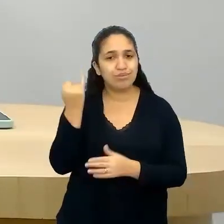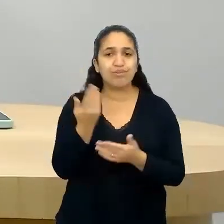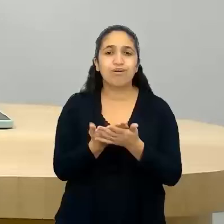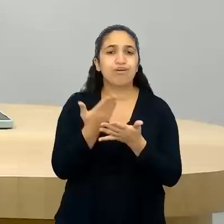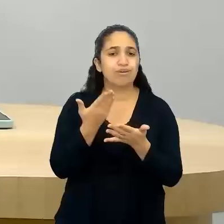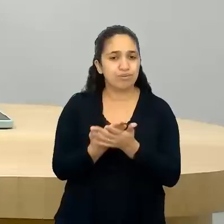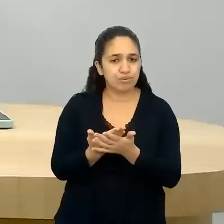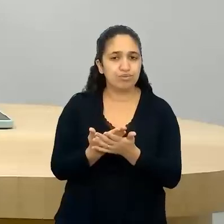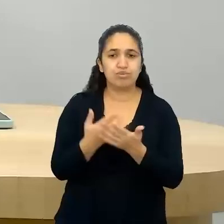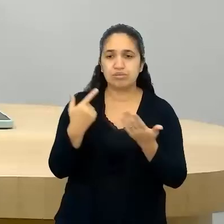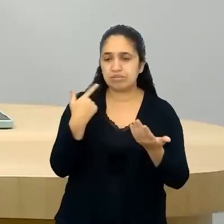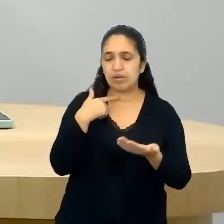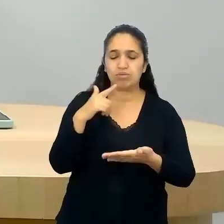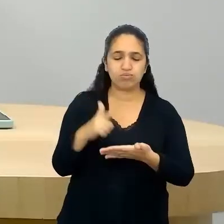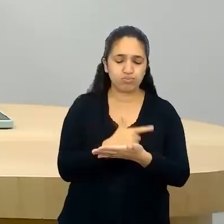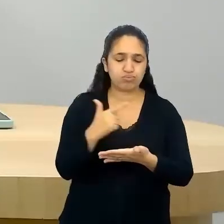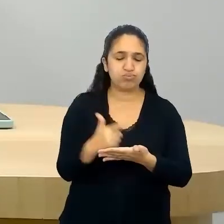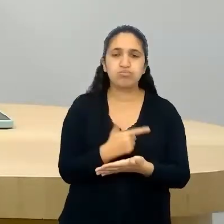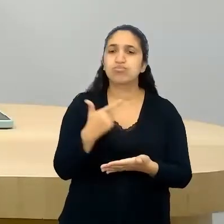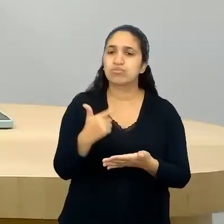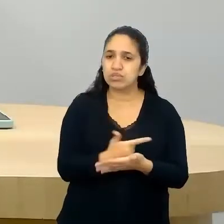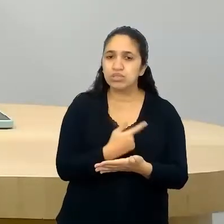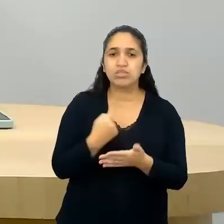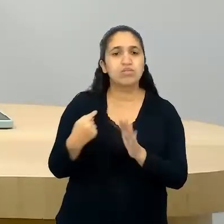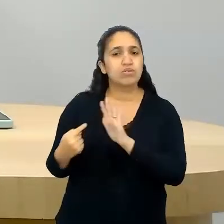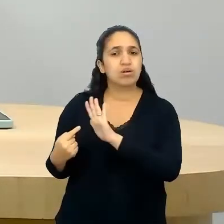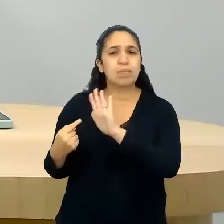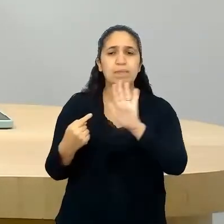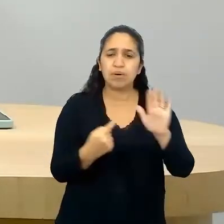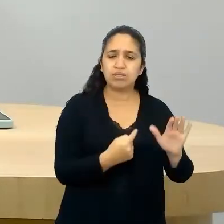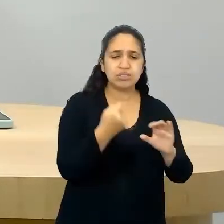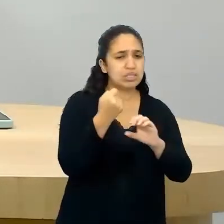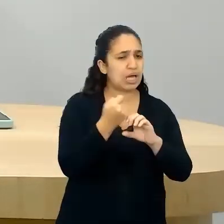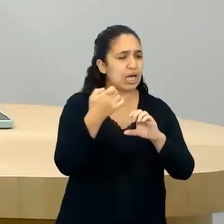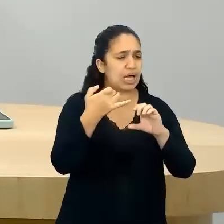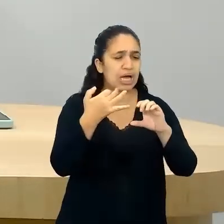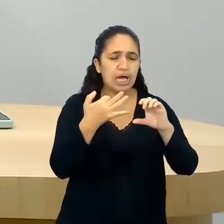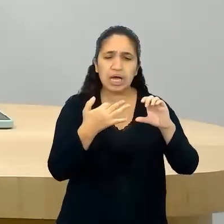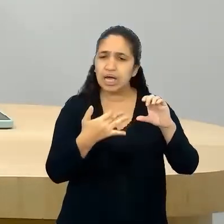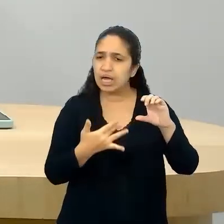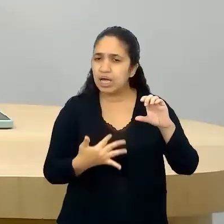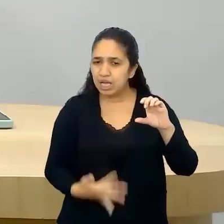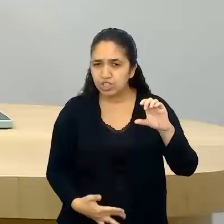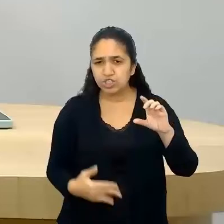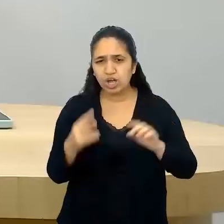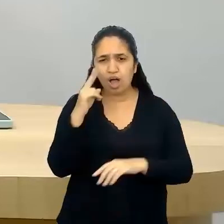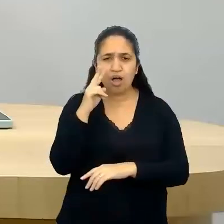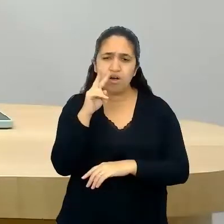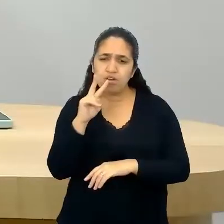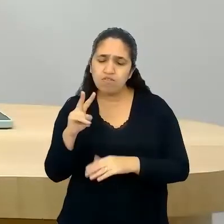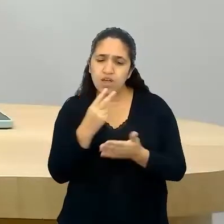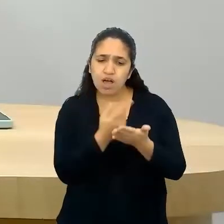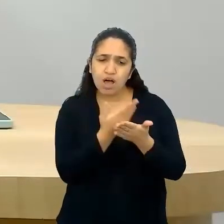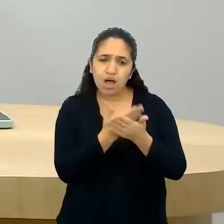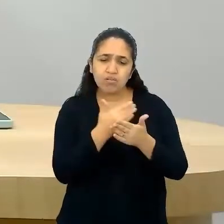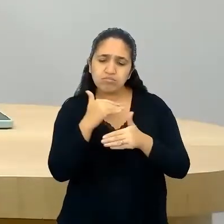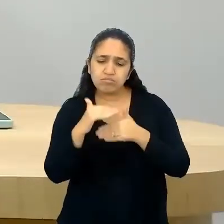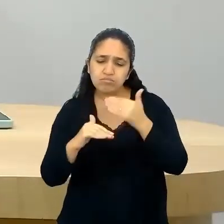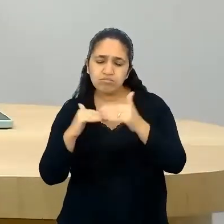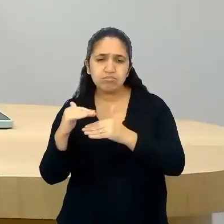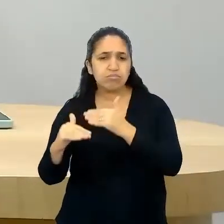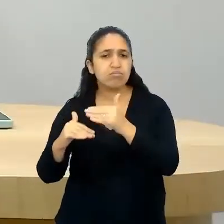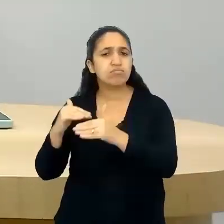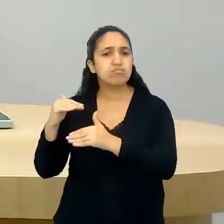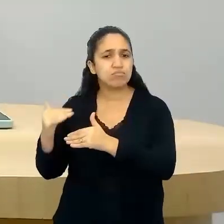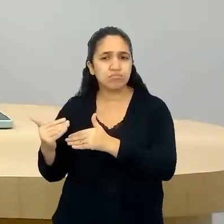e nós temos aí um livro aí, que mostra, né, todas as características do solo, que a gente vai ver aí nas aulas de desenvolvimento,